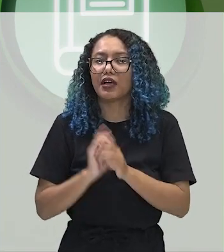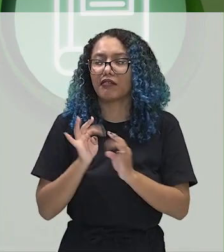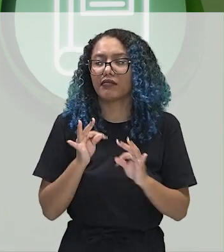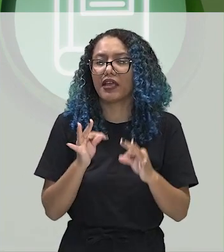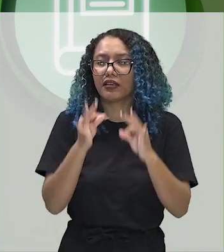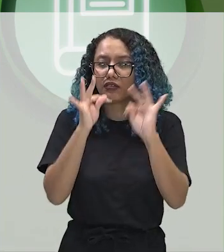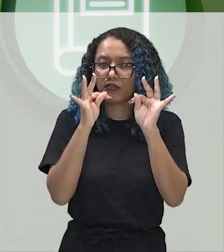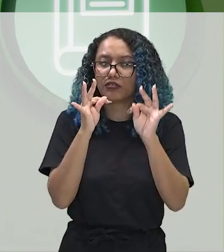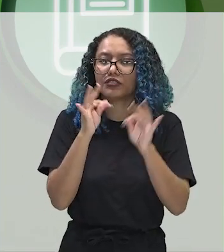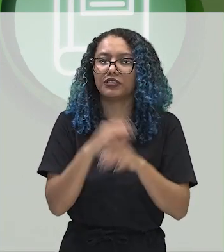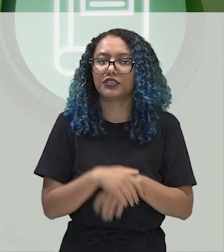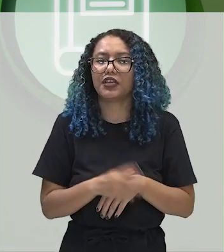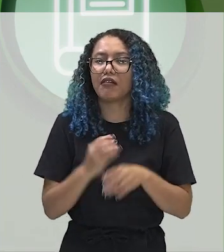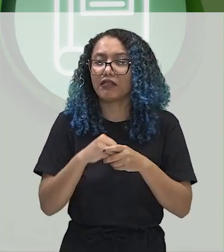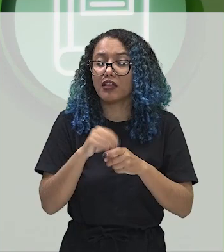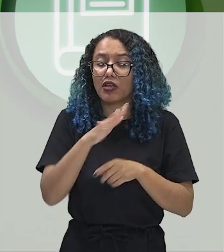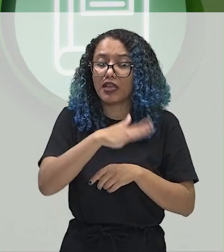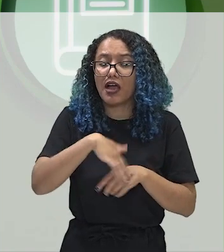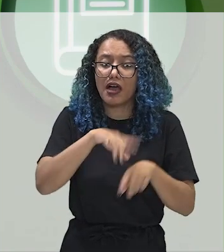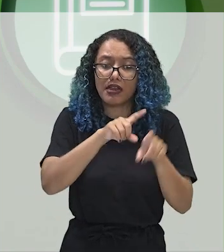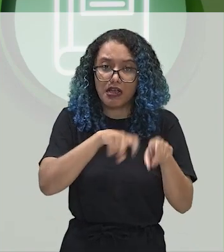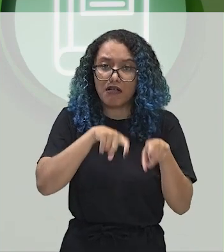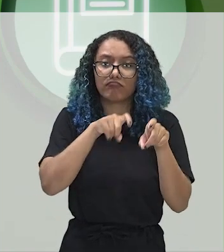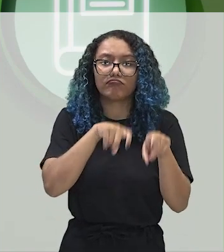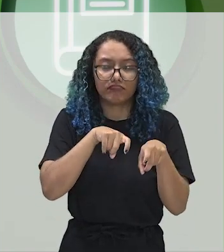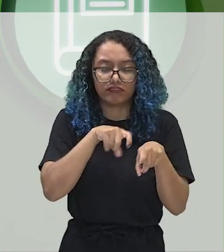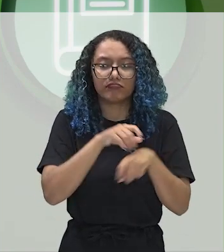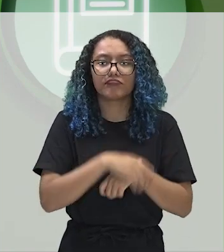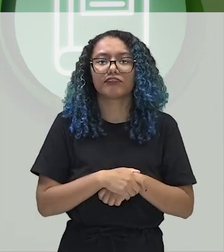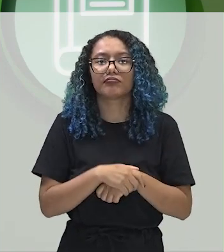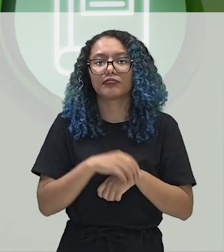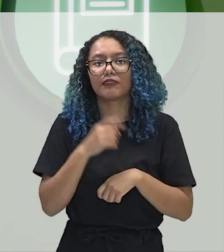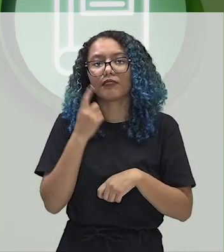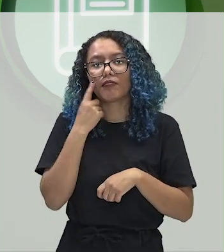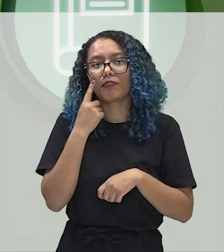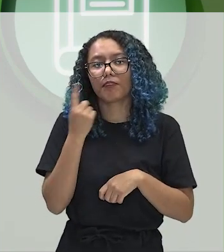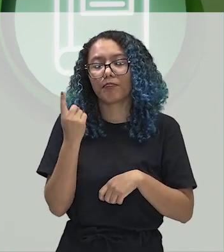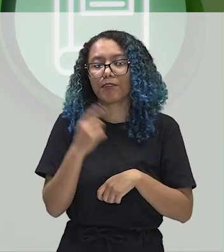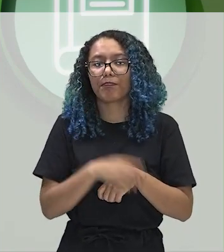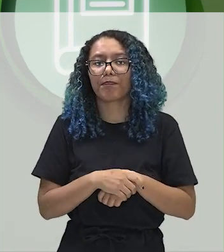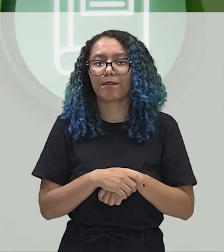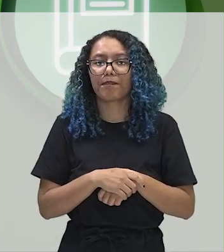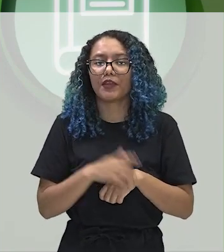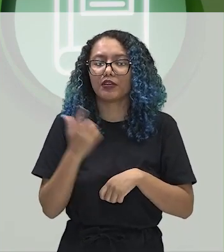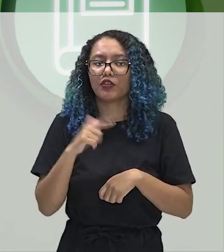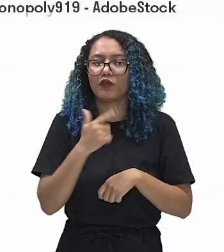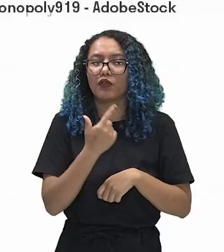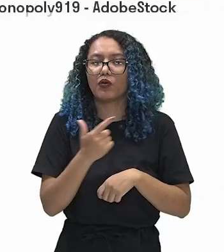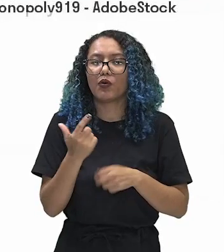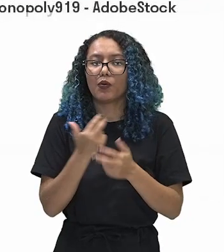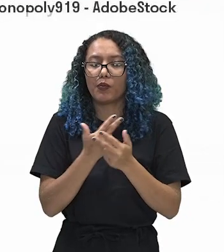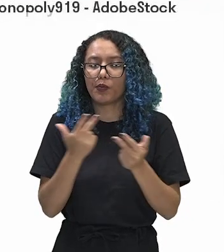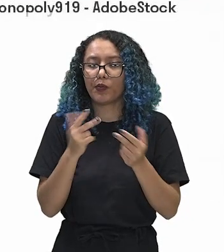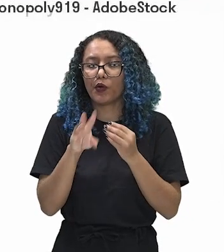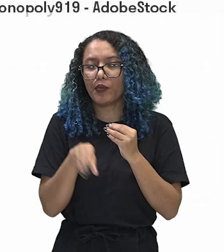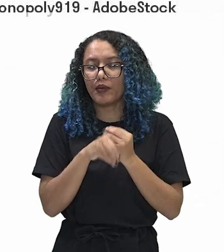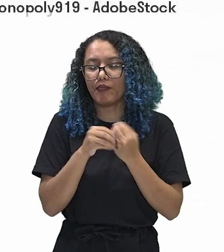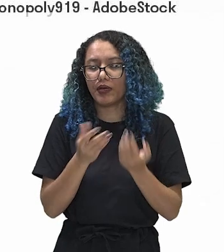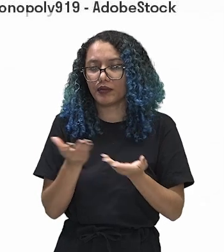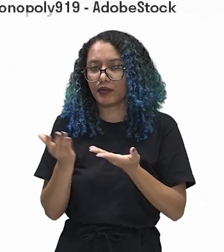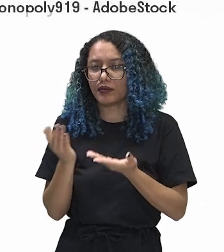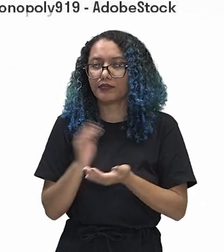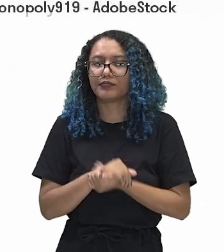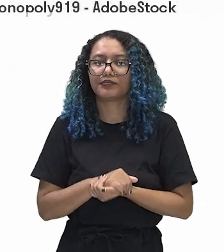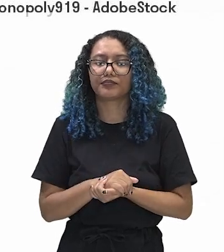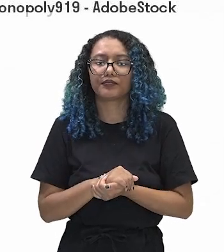tecnologia aí na agrícola também, no campo agrícola. Dá só uma olhada nessa imagem, eu quero chamar a atenção para mais um ponto. Olha só, nessa imagem